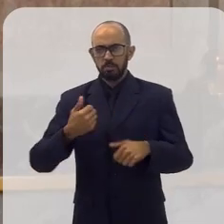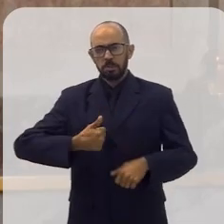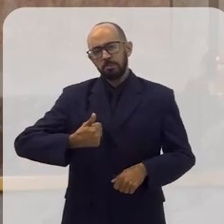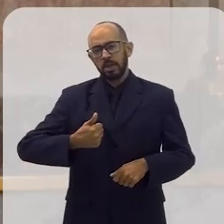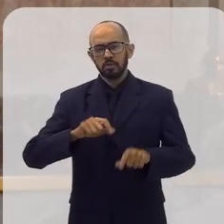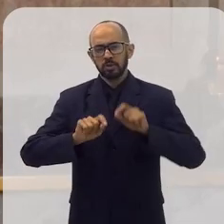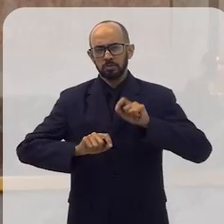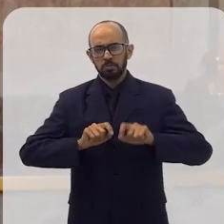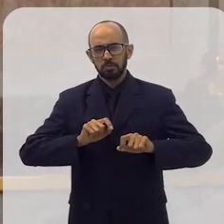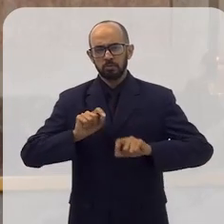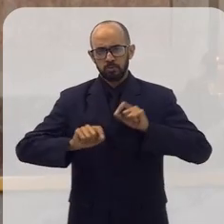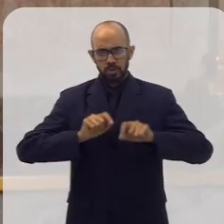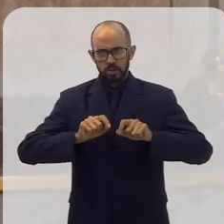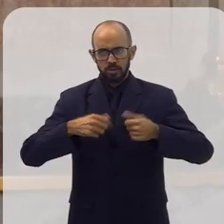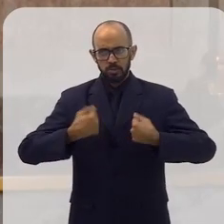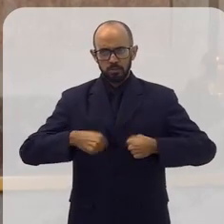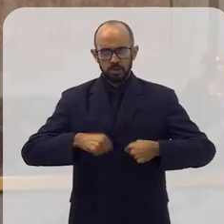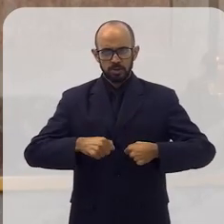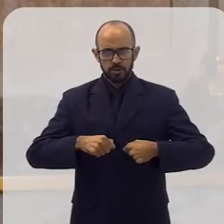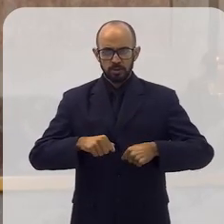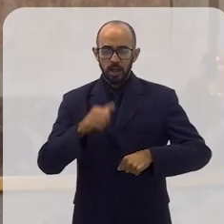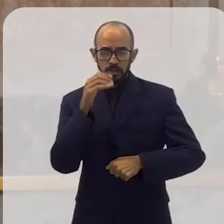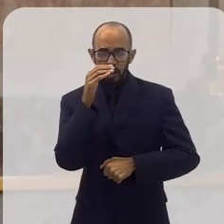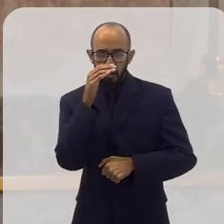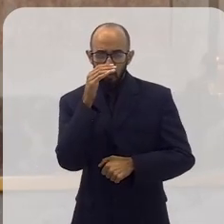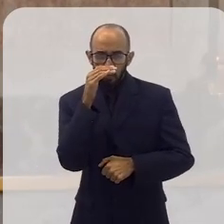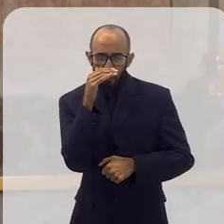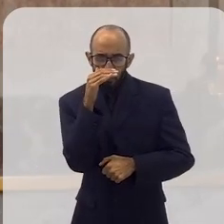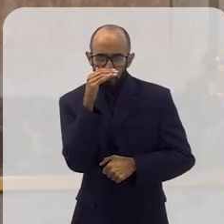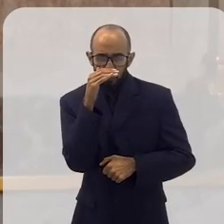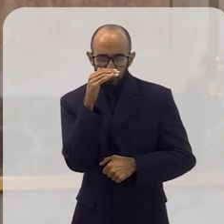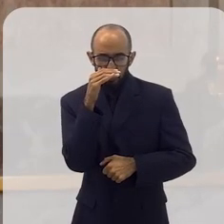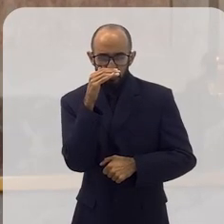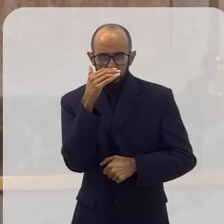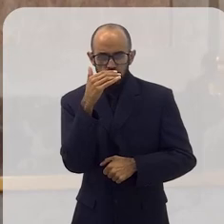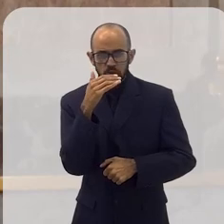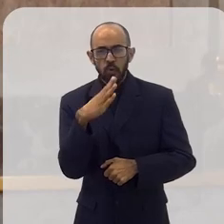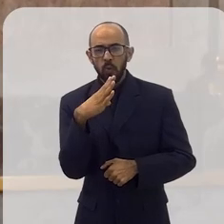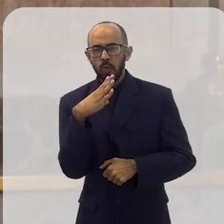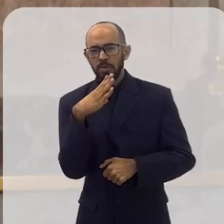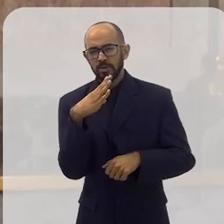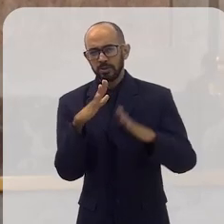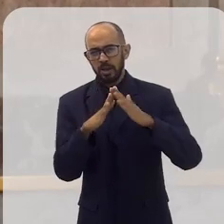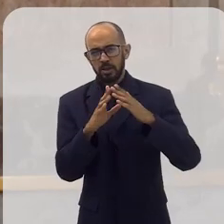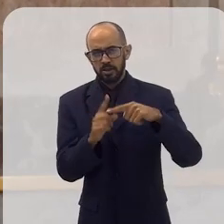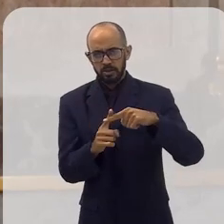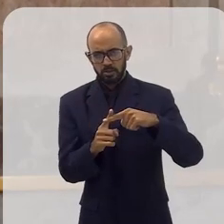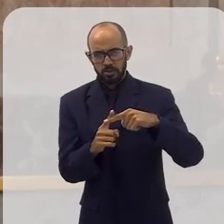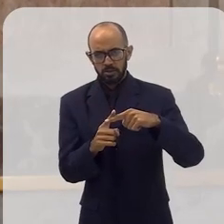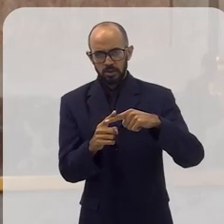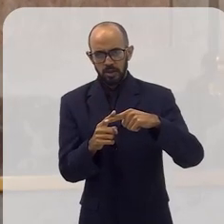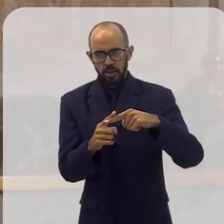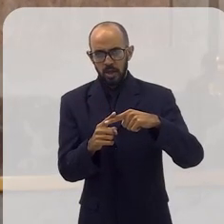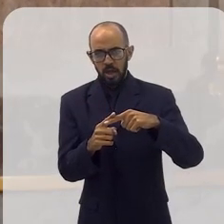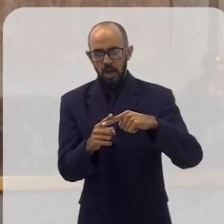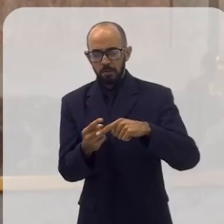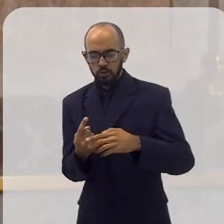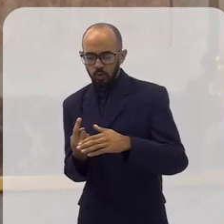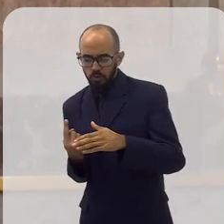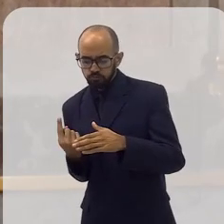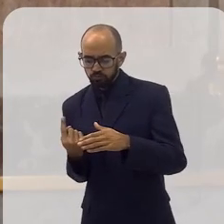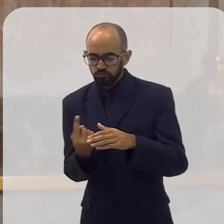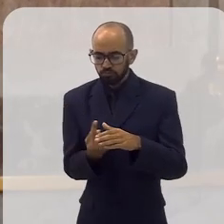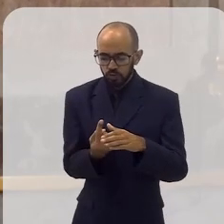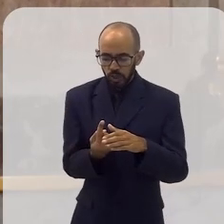em primeiro lugar, tem que estar com essa curiosidade de conhecer a igreja. Aí a pessoa